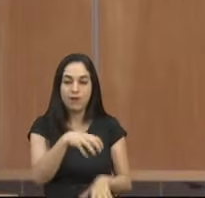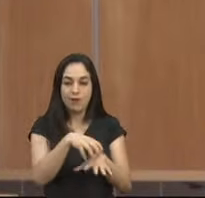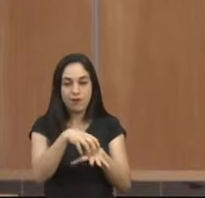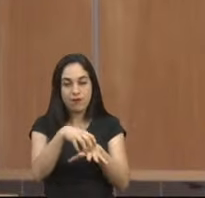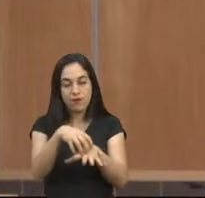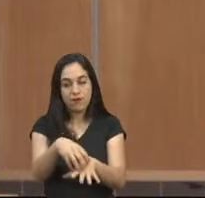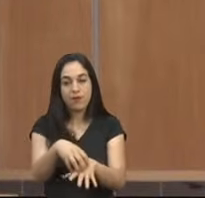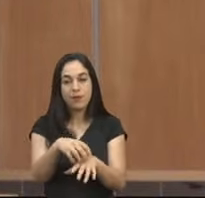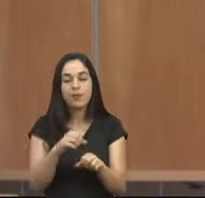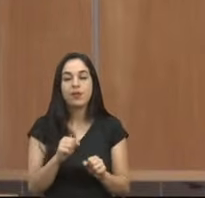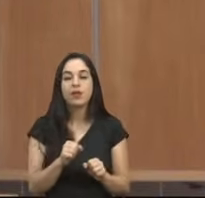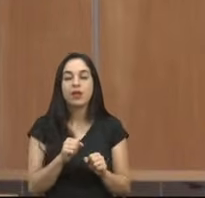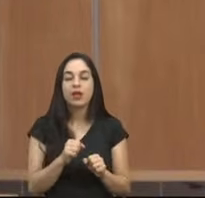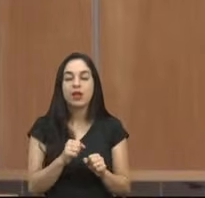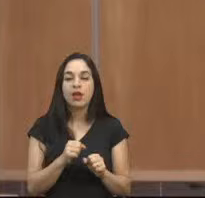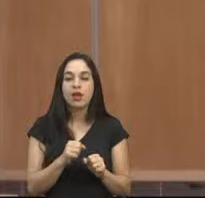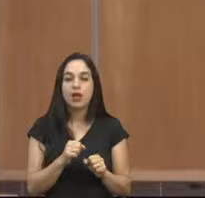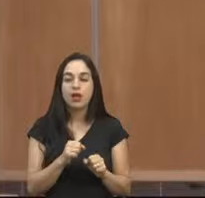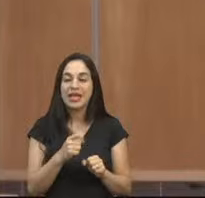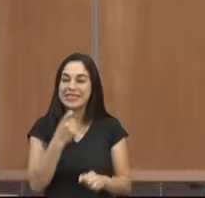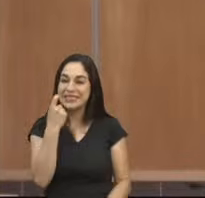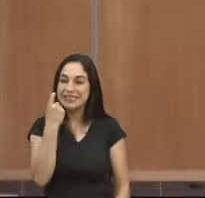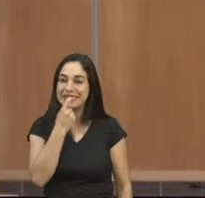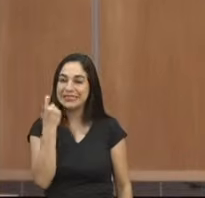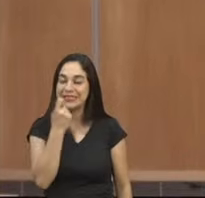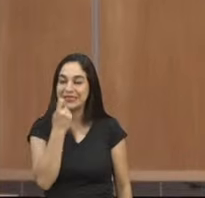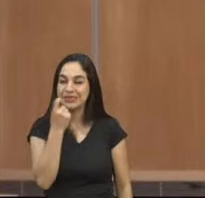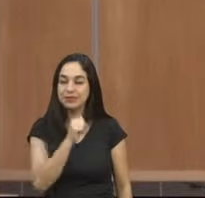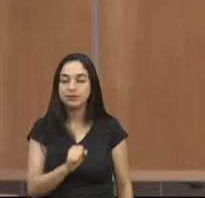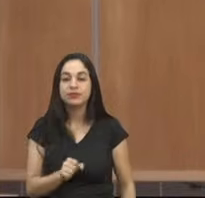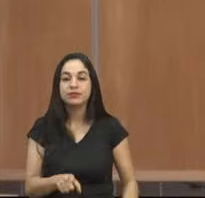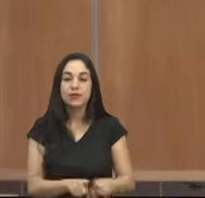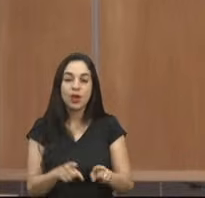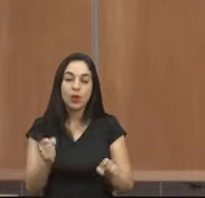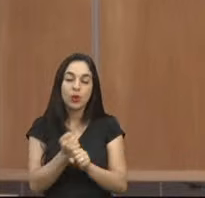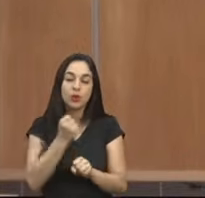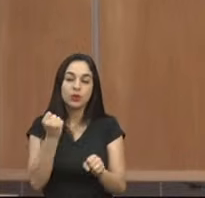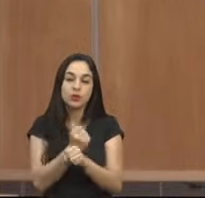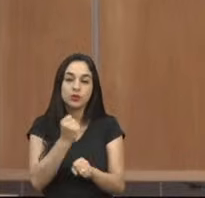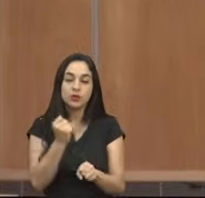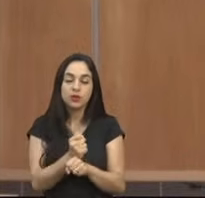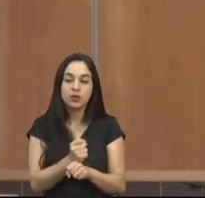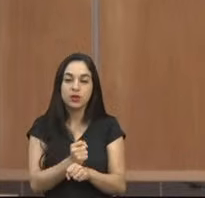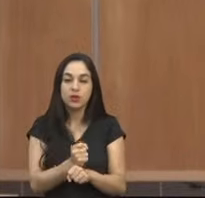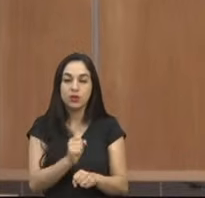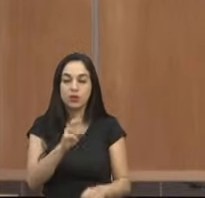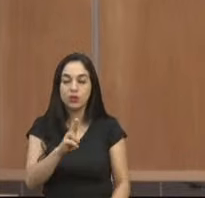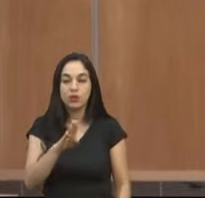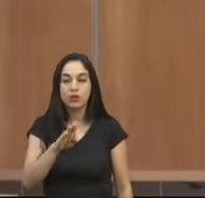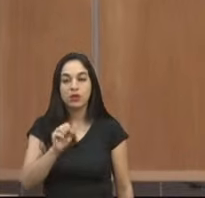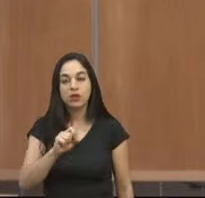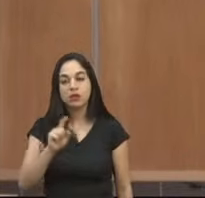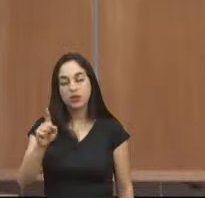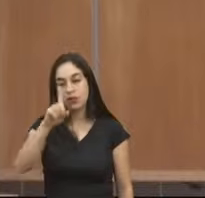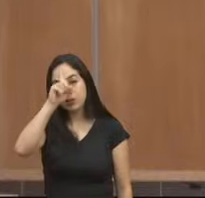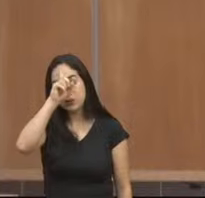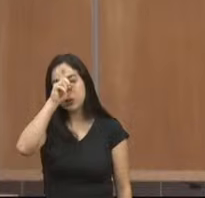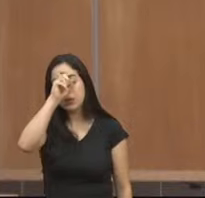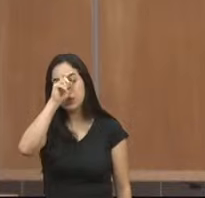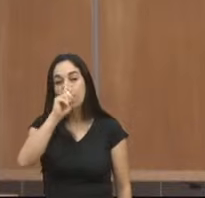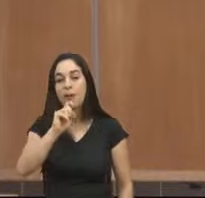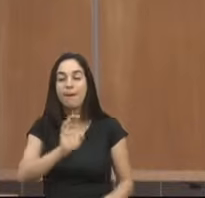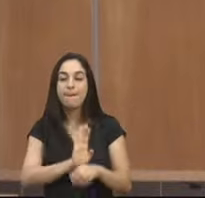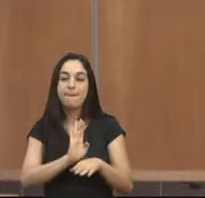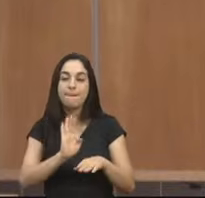reforma da unidade de saúde do Bandeira Branca. No passado eu mandei 100 mil para lá,